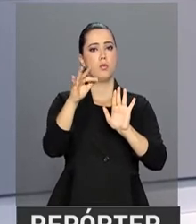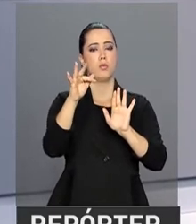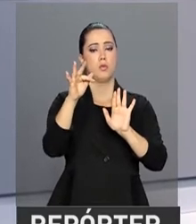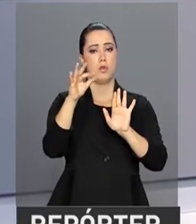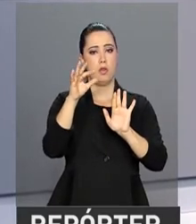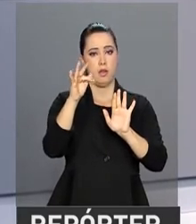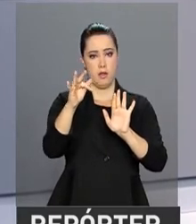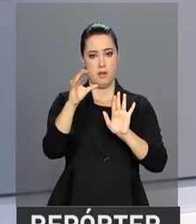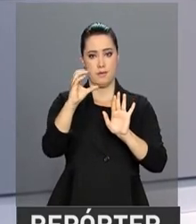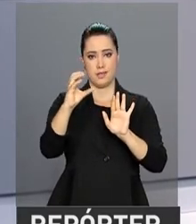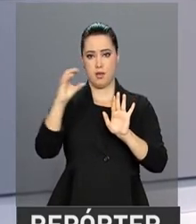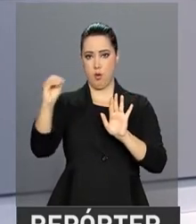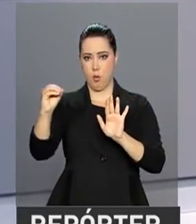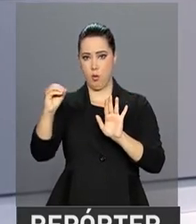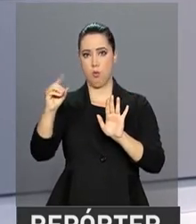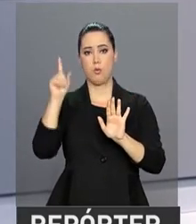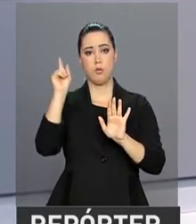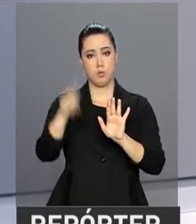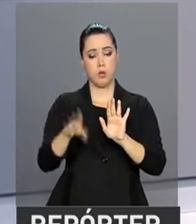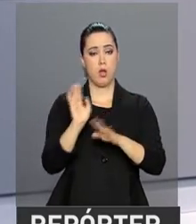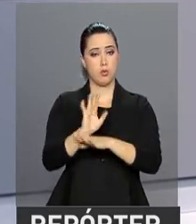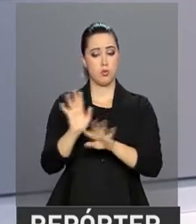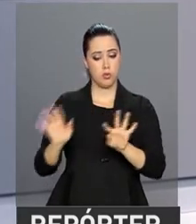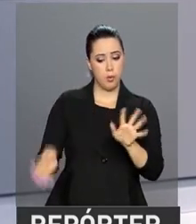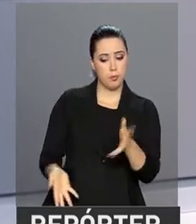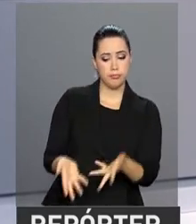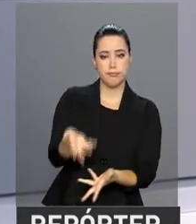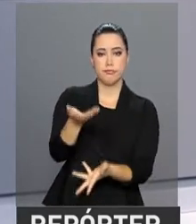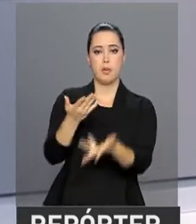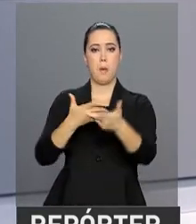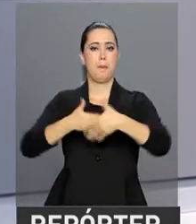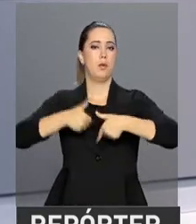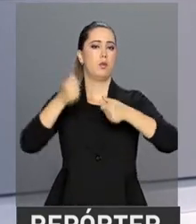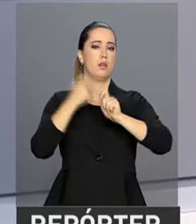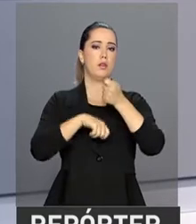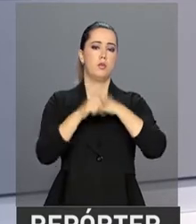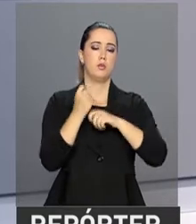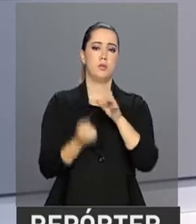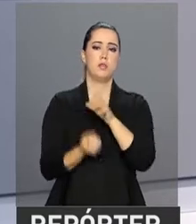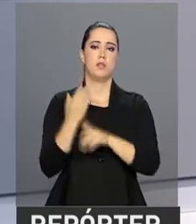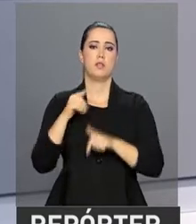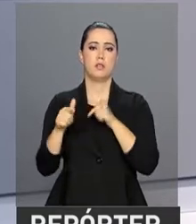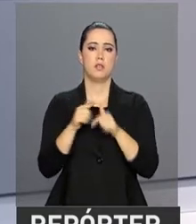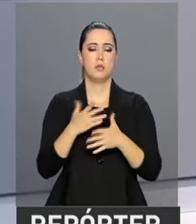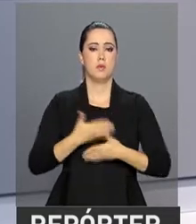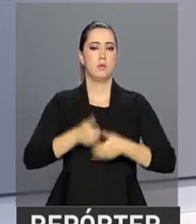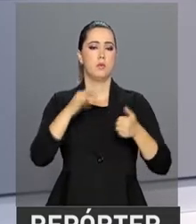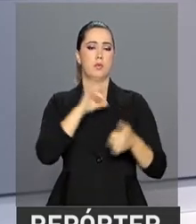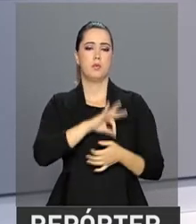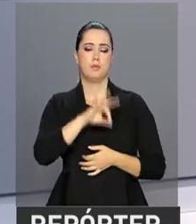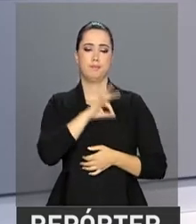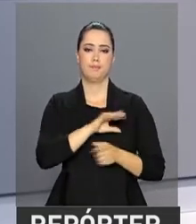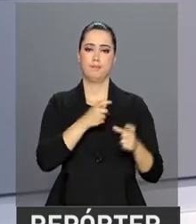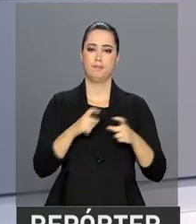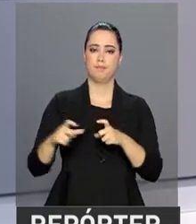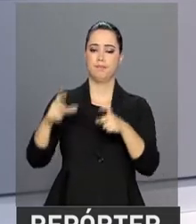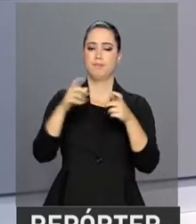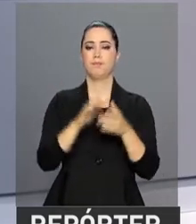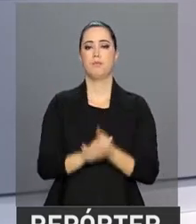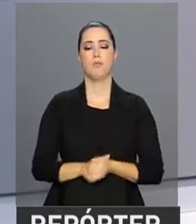do centro-oeste fdco ajudam a movimentar a economia gerar empregos e aumentar a renda na